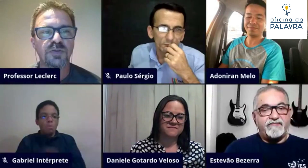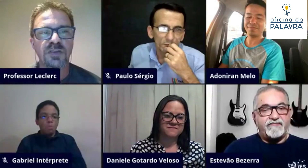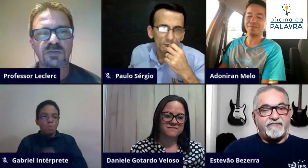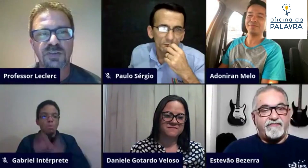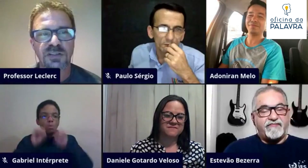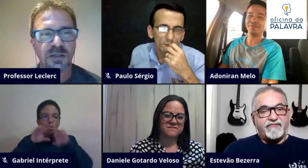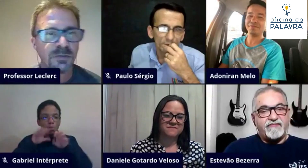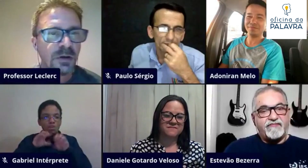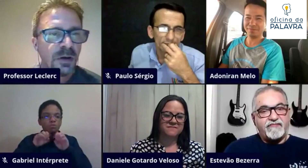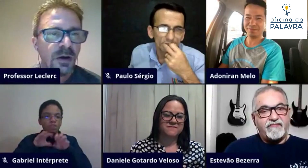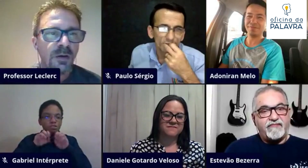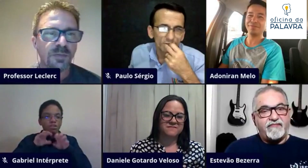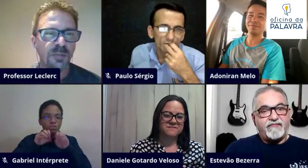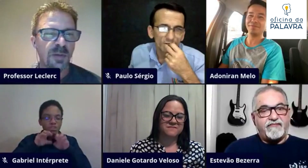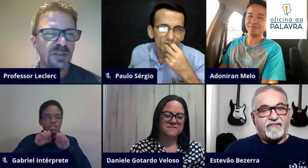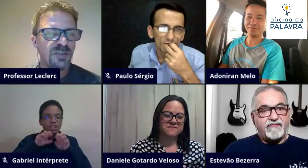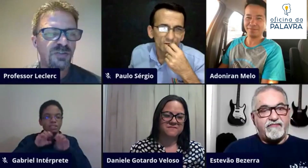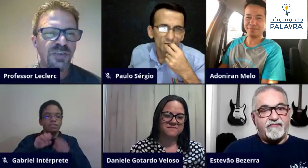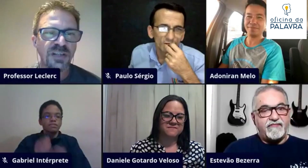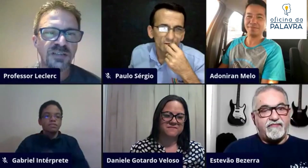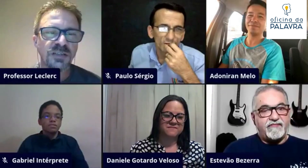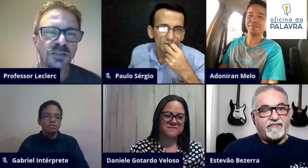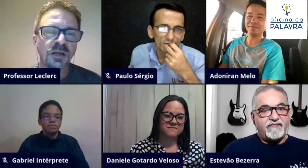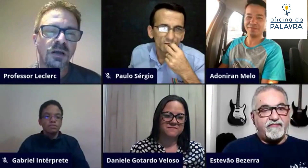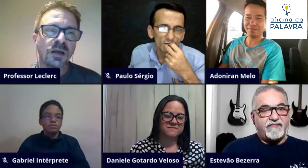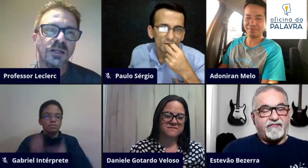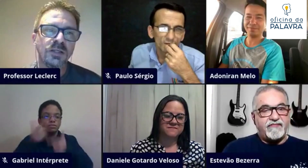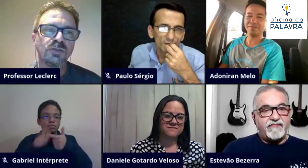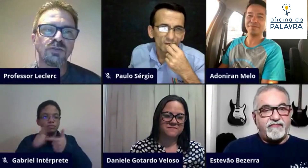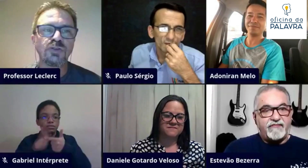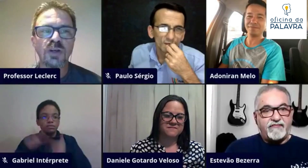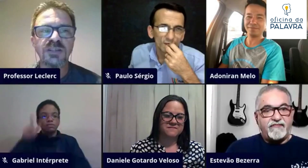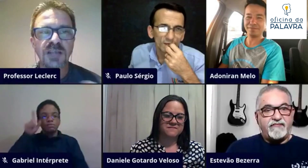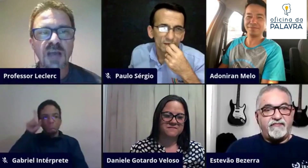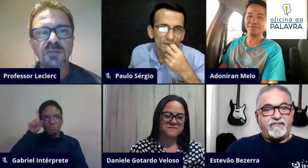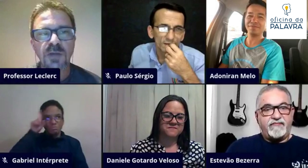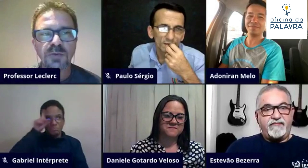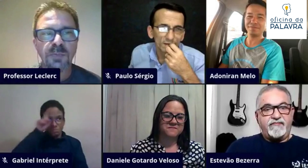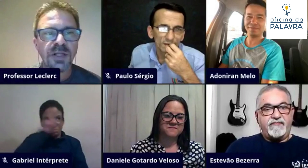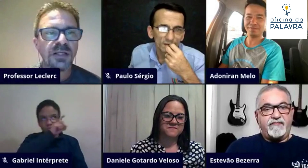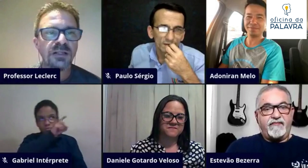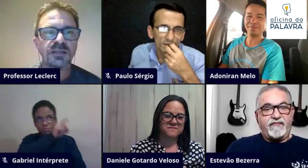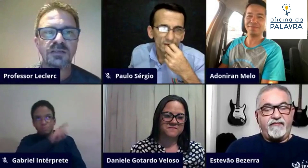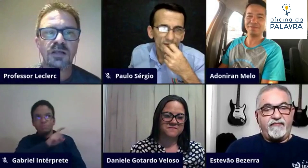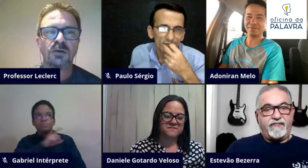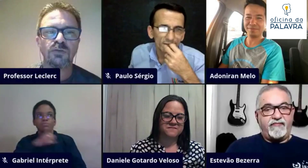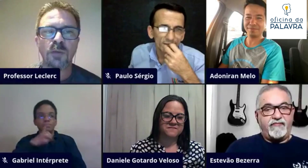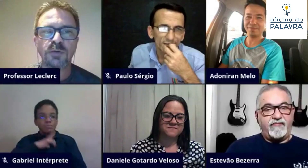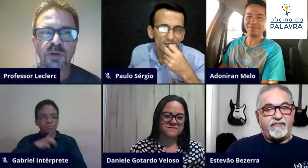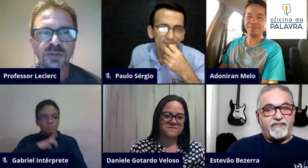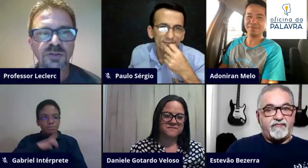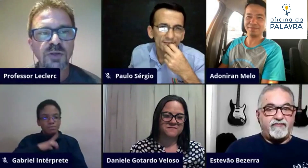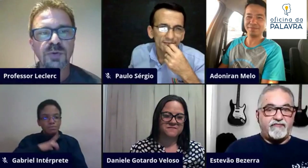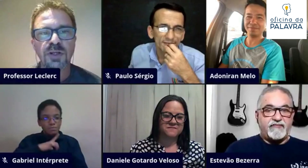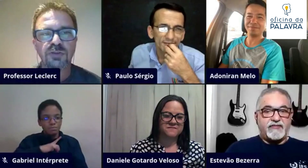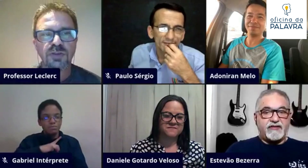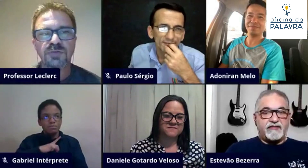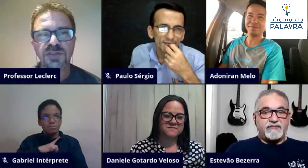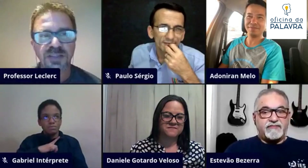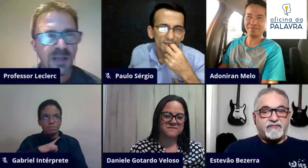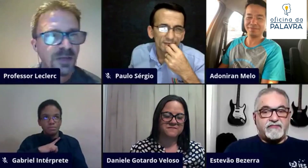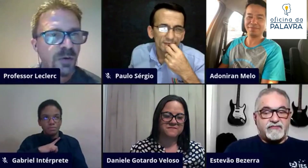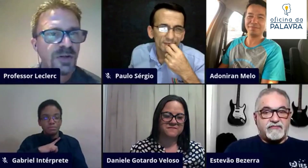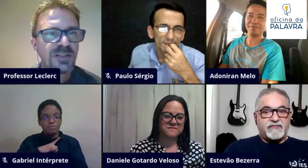quebrantados, de pessoas enfrentando problemas difíceis, e isso só serve mesmo para engrandecer o nome do nosso Deus, porque